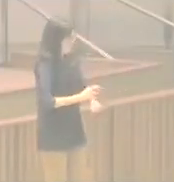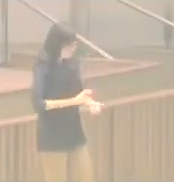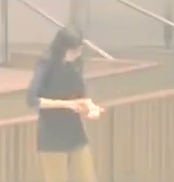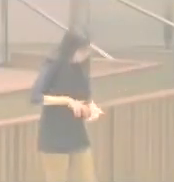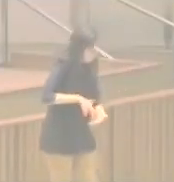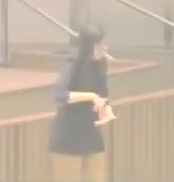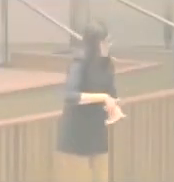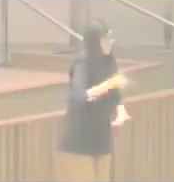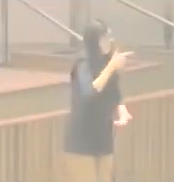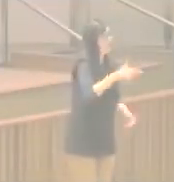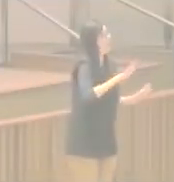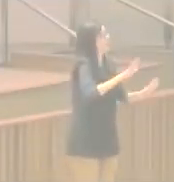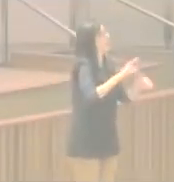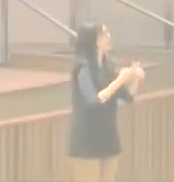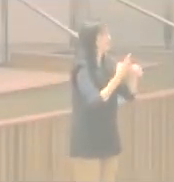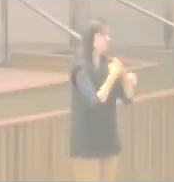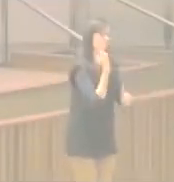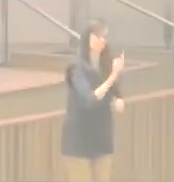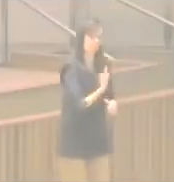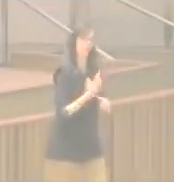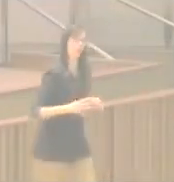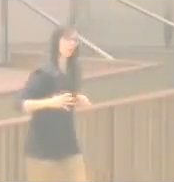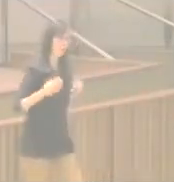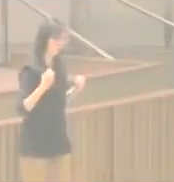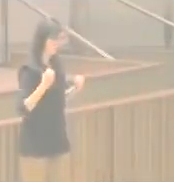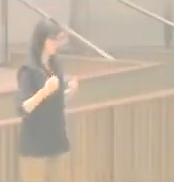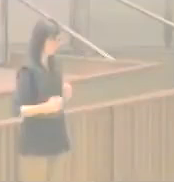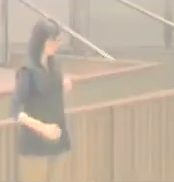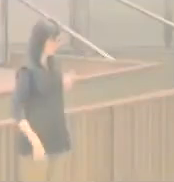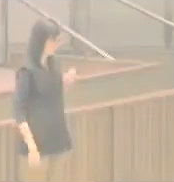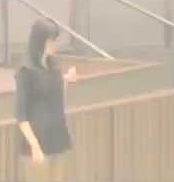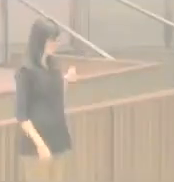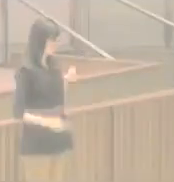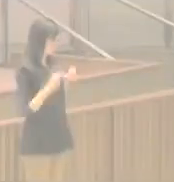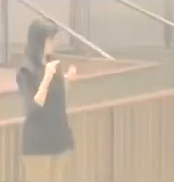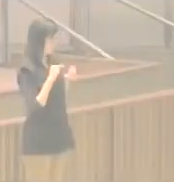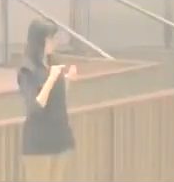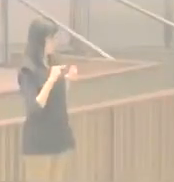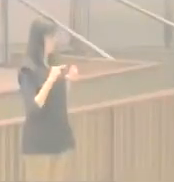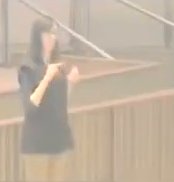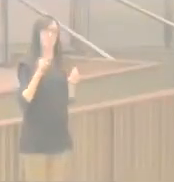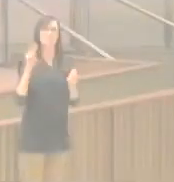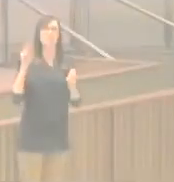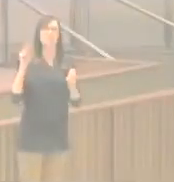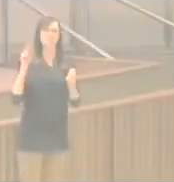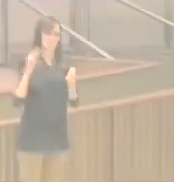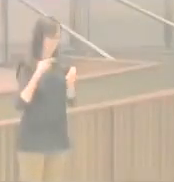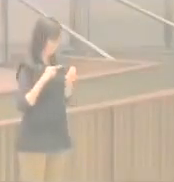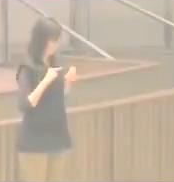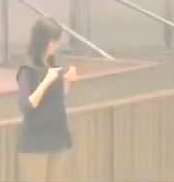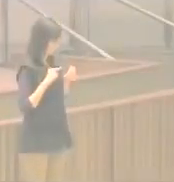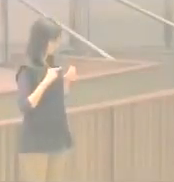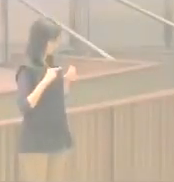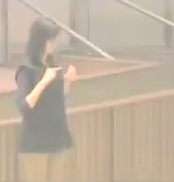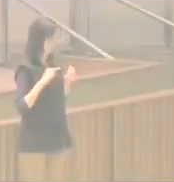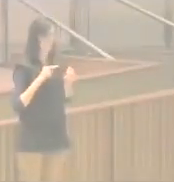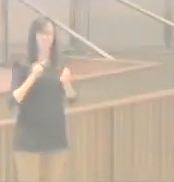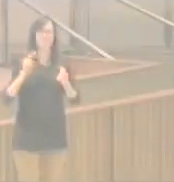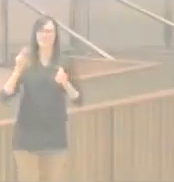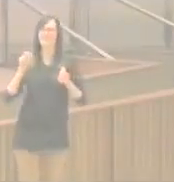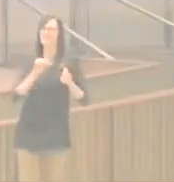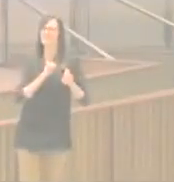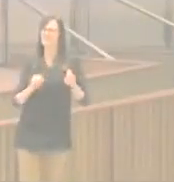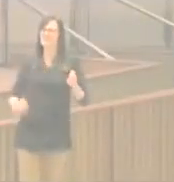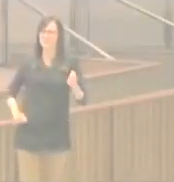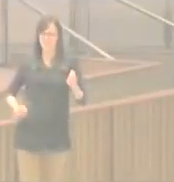ter coragem de olhar para a nossa vida e olhar para cima e fazer como Manassés: Senhor, pequei contra